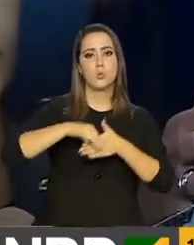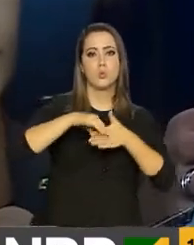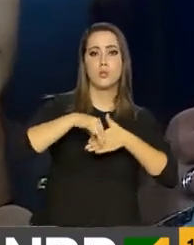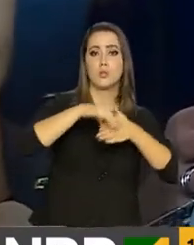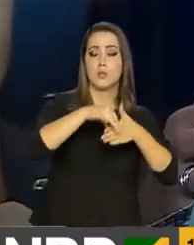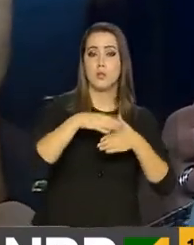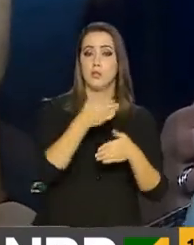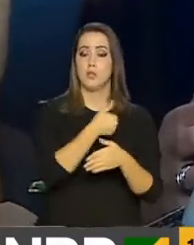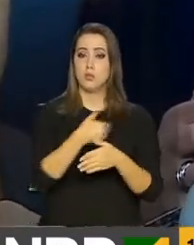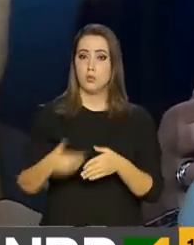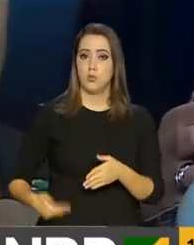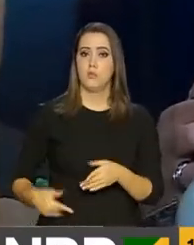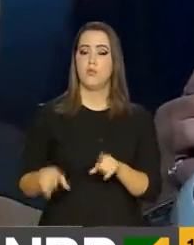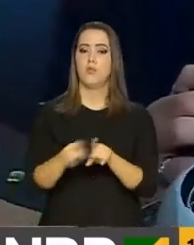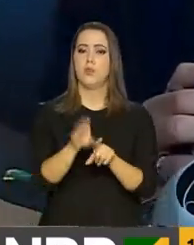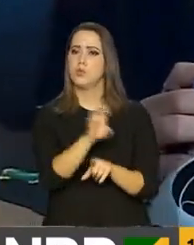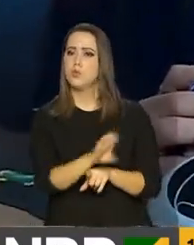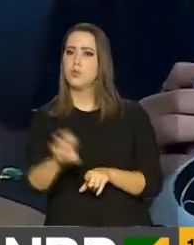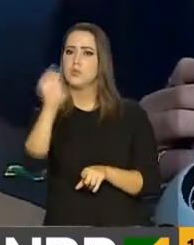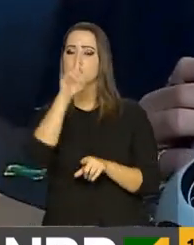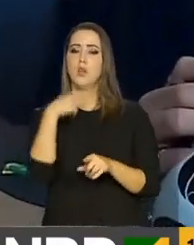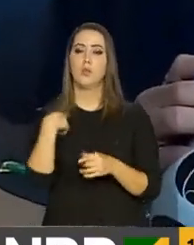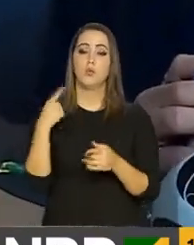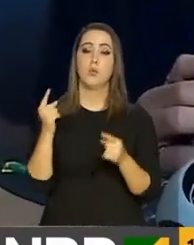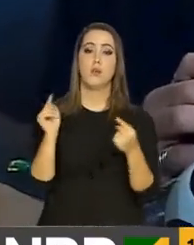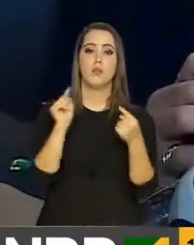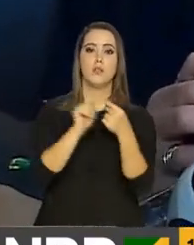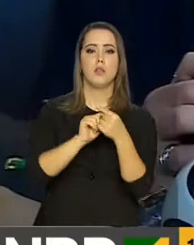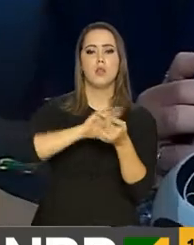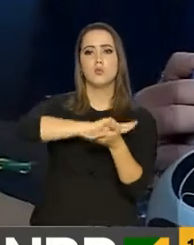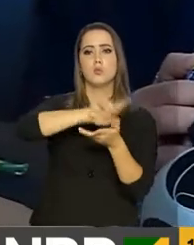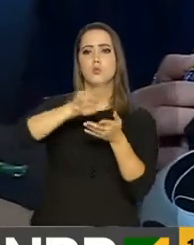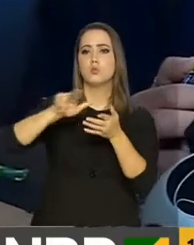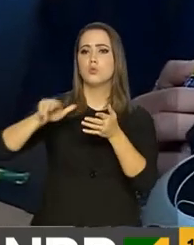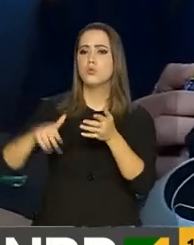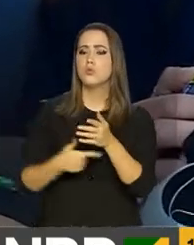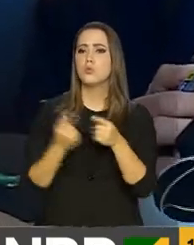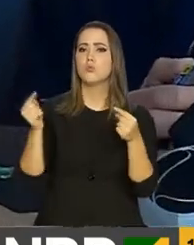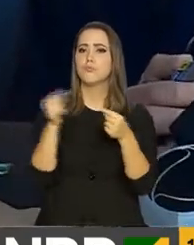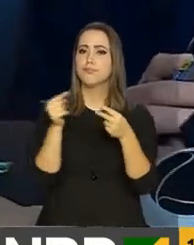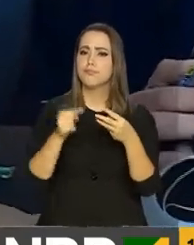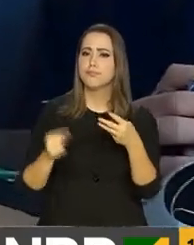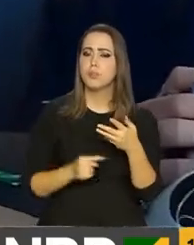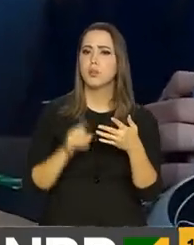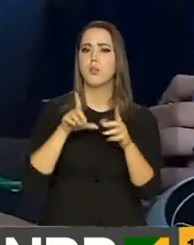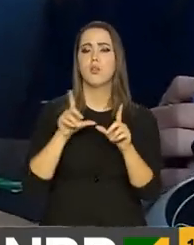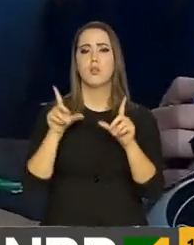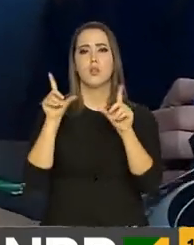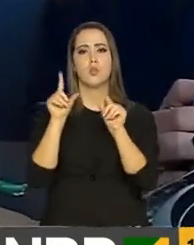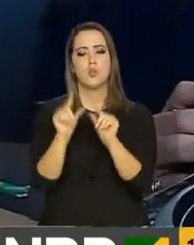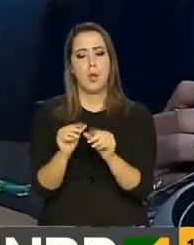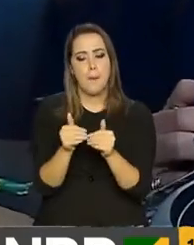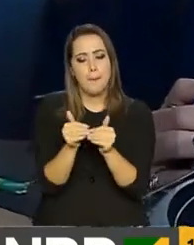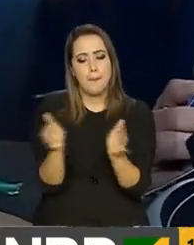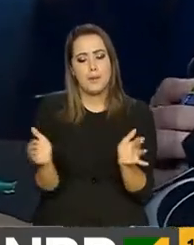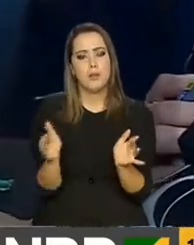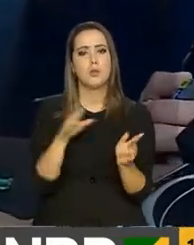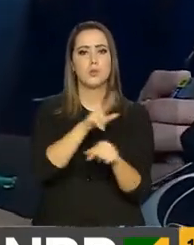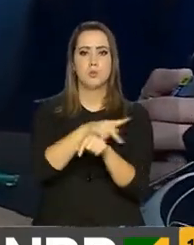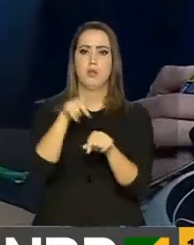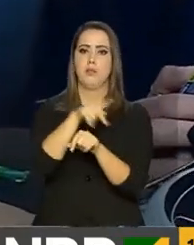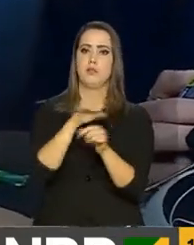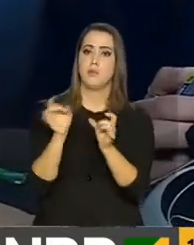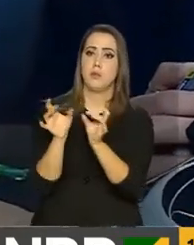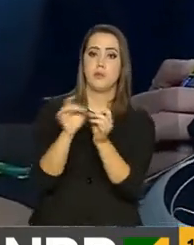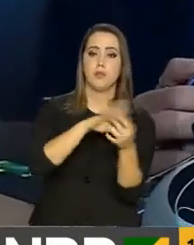governo, coincidiram na ideia do multilateralismo, não é? Abaixo o protecionismo, etc. Tudo